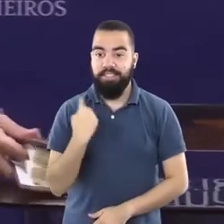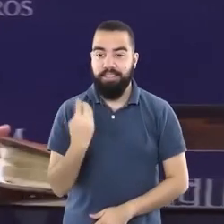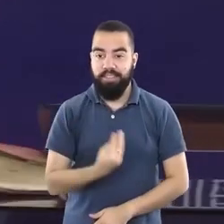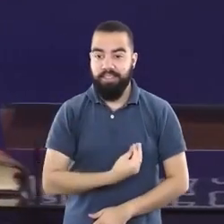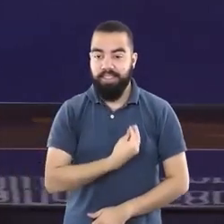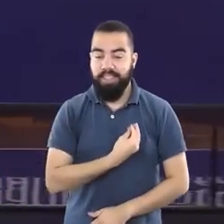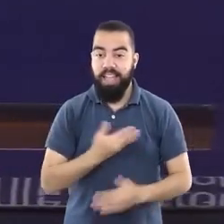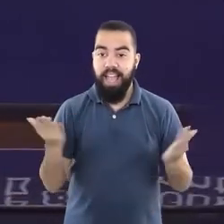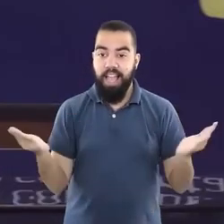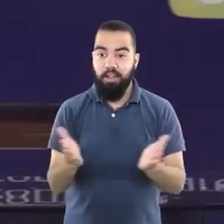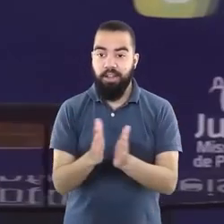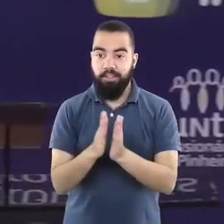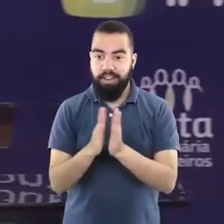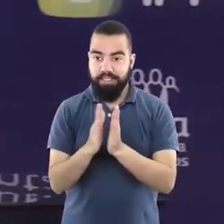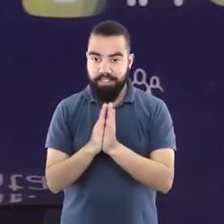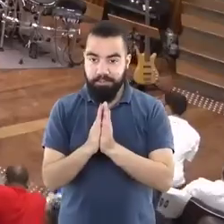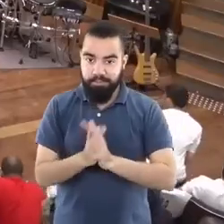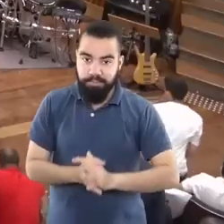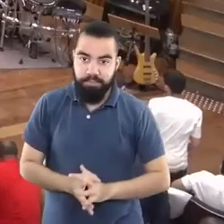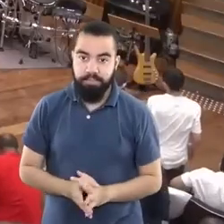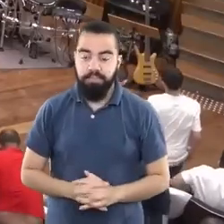vamos orar.